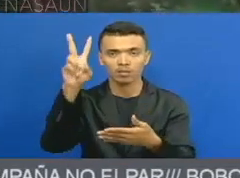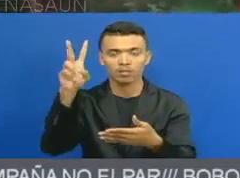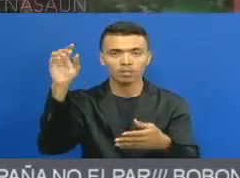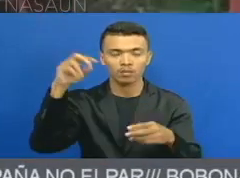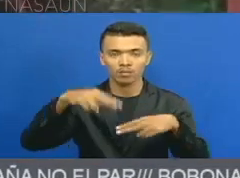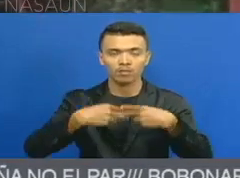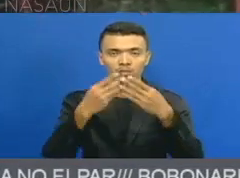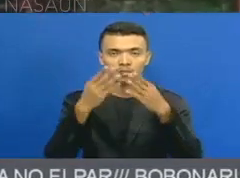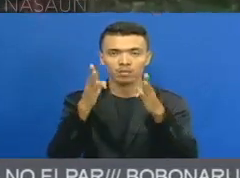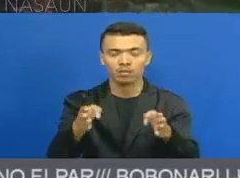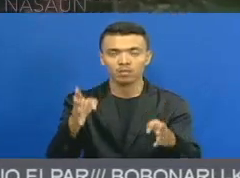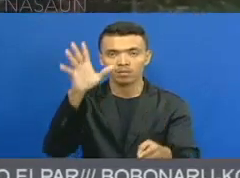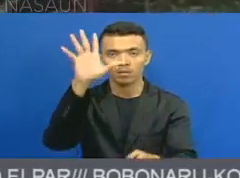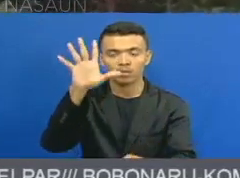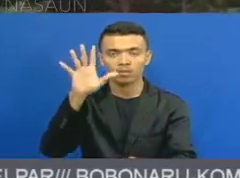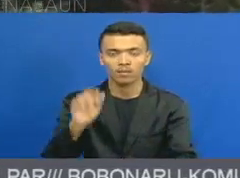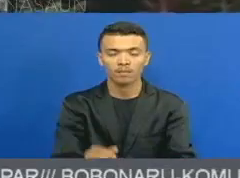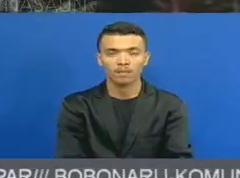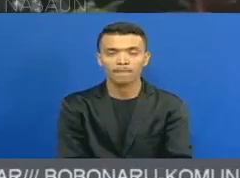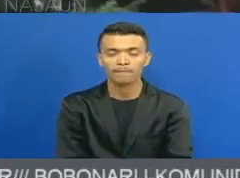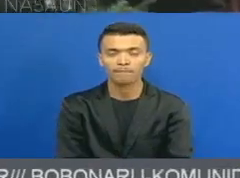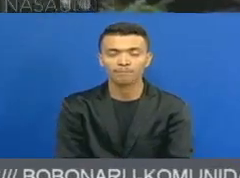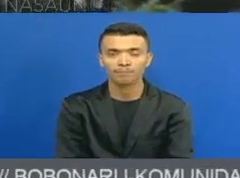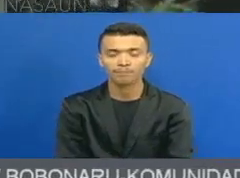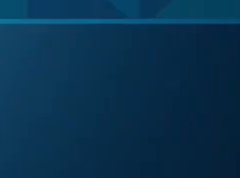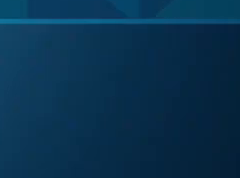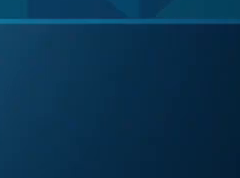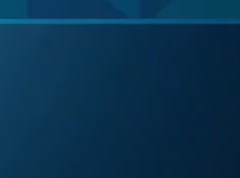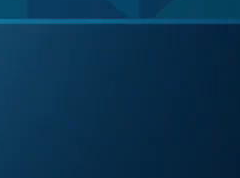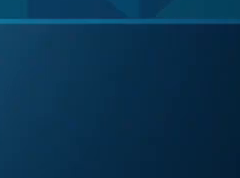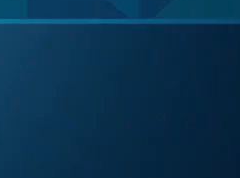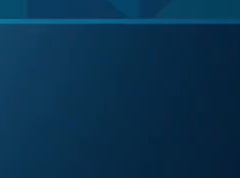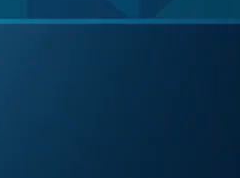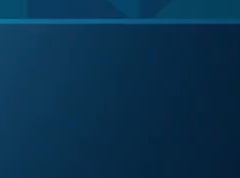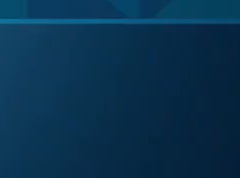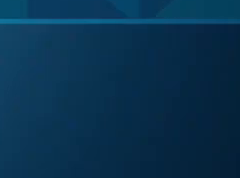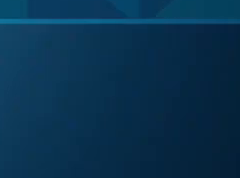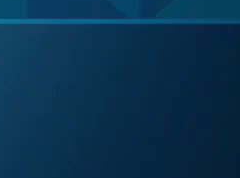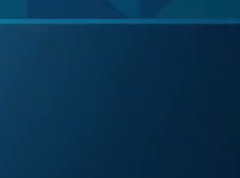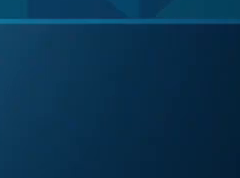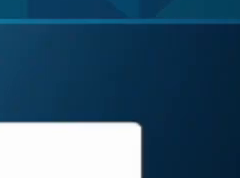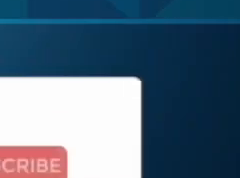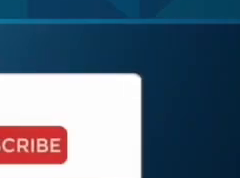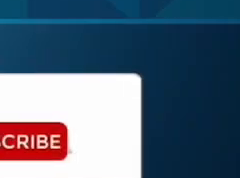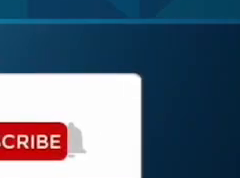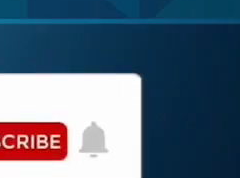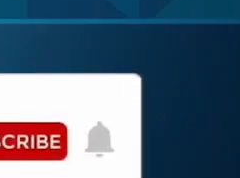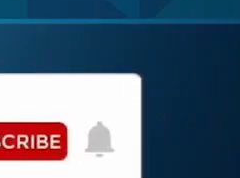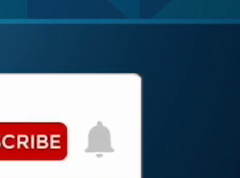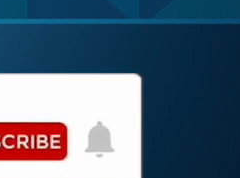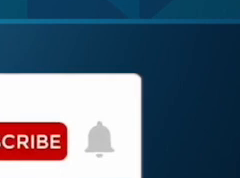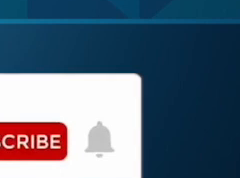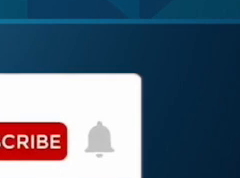enlima osi município Hermera Joana Monteiro RTTL. Atu retang informação factuais não